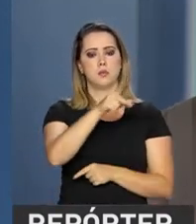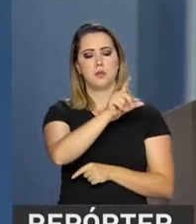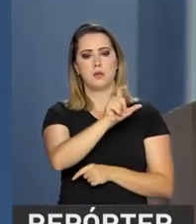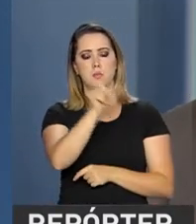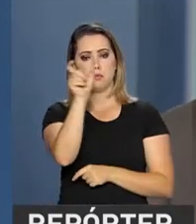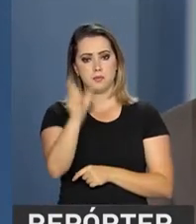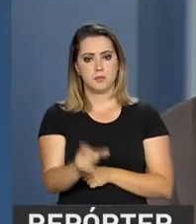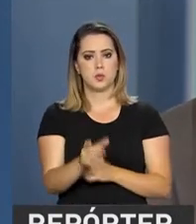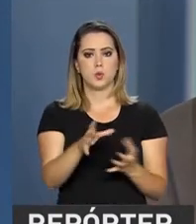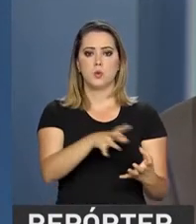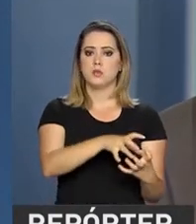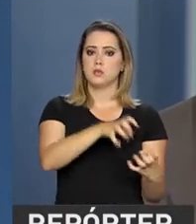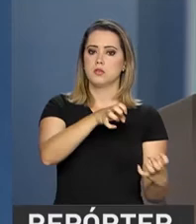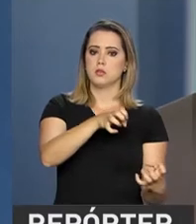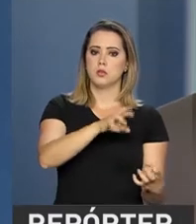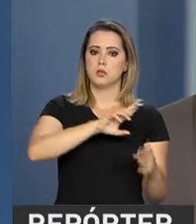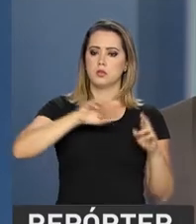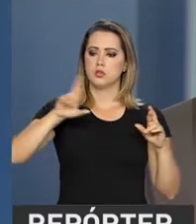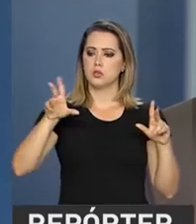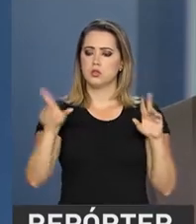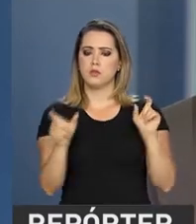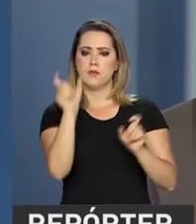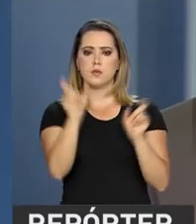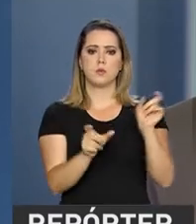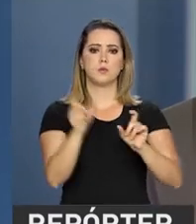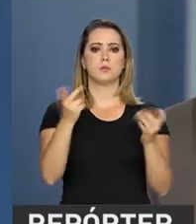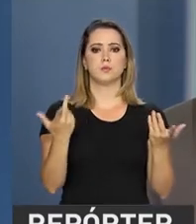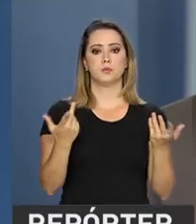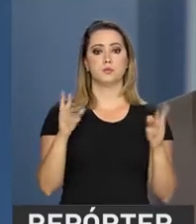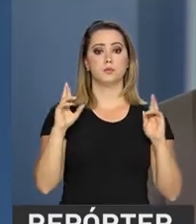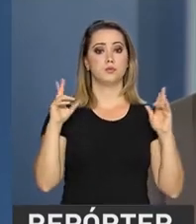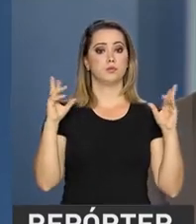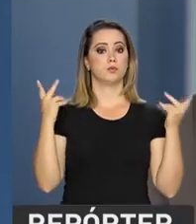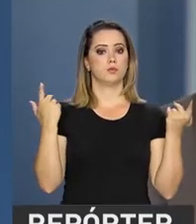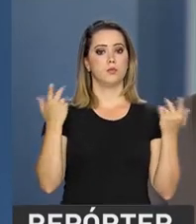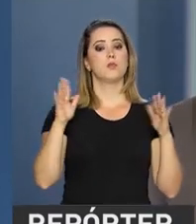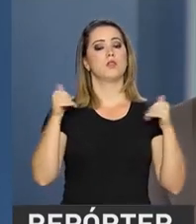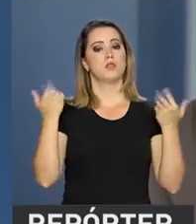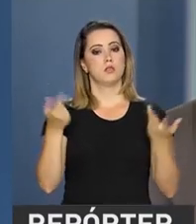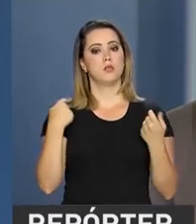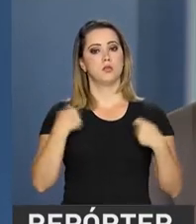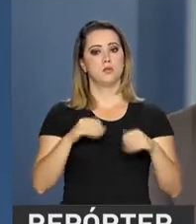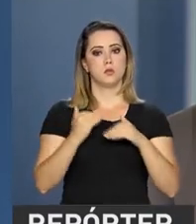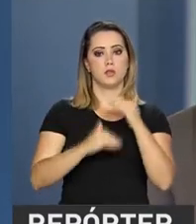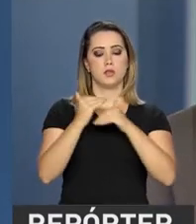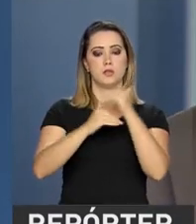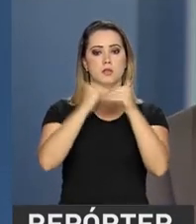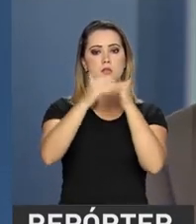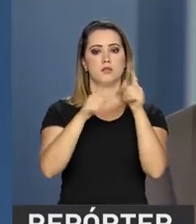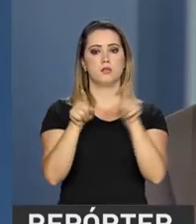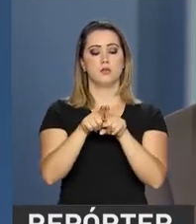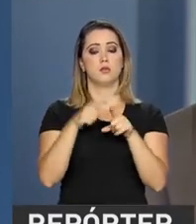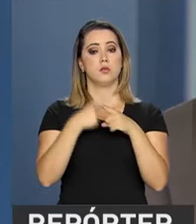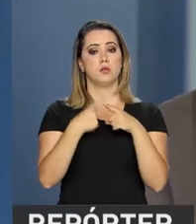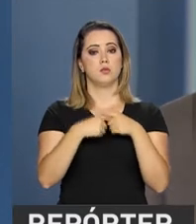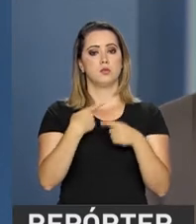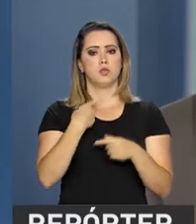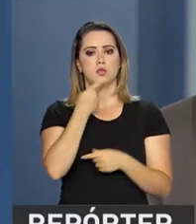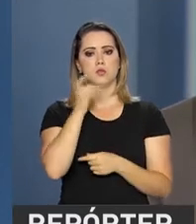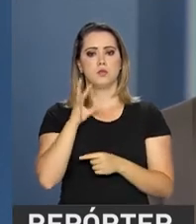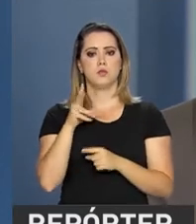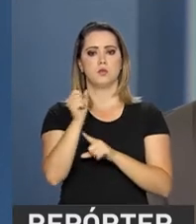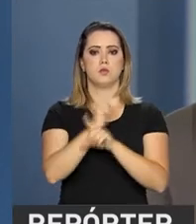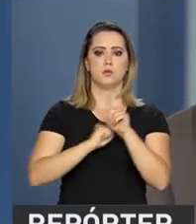idosas estão assim é uma variedade muito grande de investidores entre o programa 'tá e é por isso que a gente tem crescido muito e tem crescido muito que a gente fala com toda a